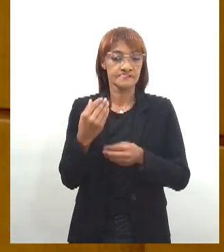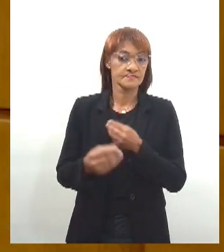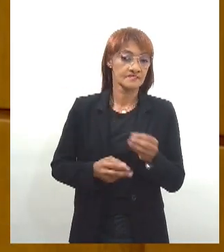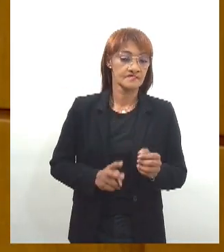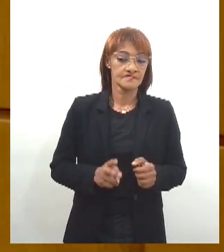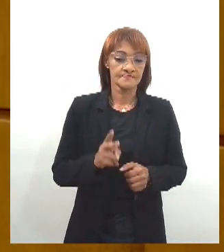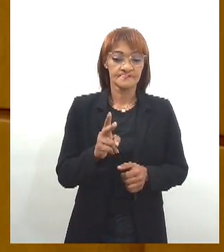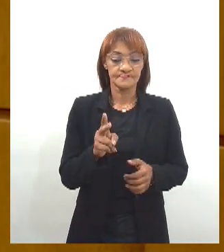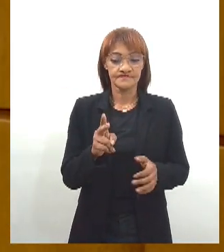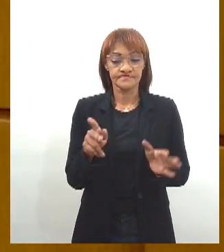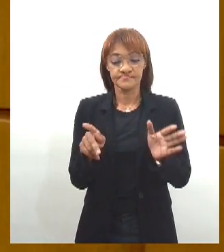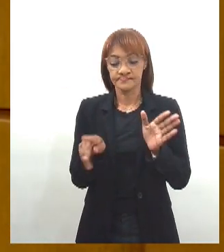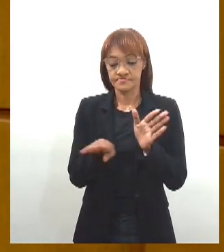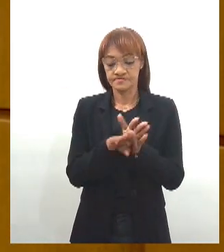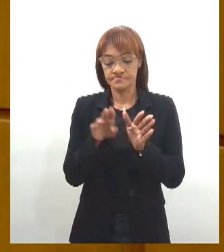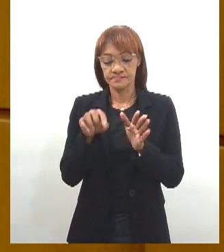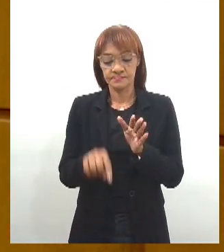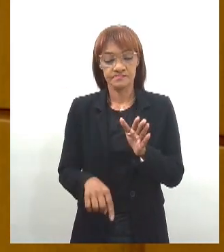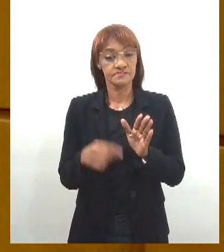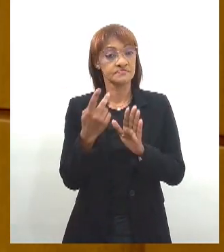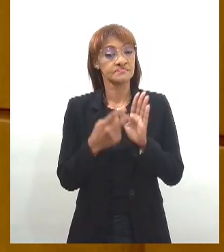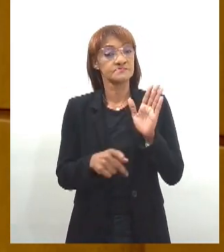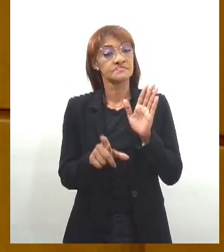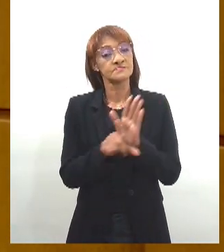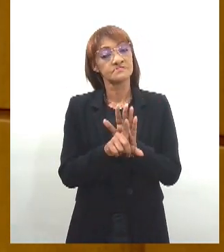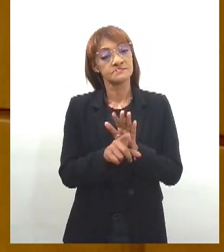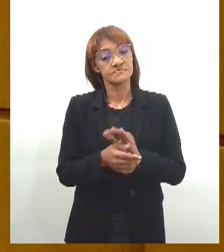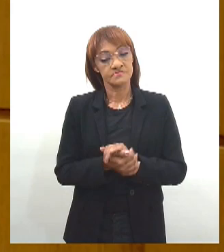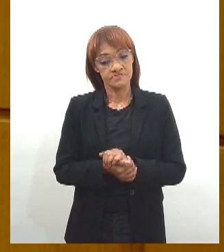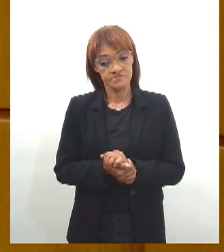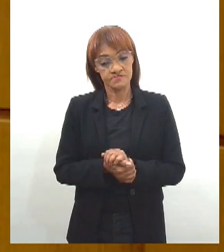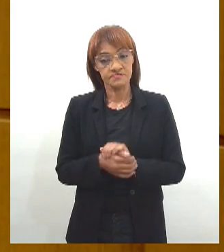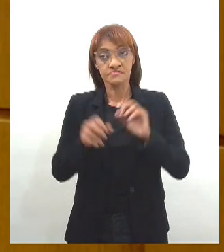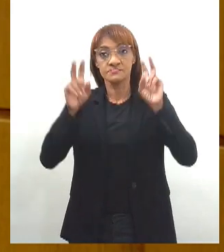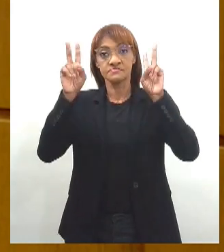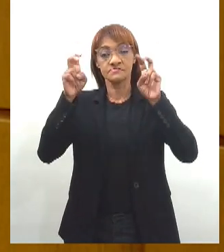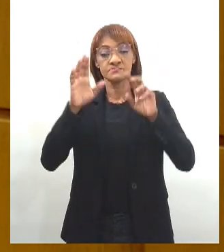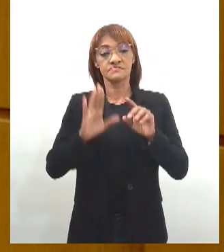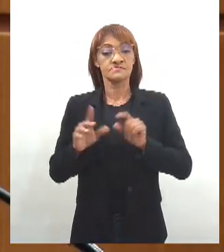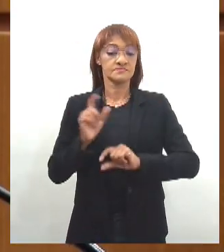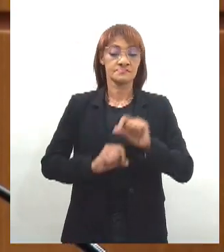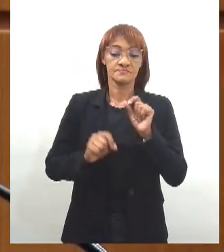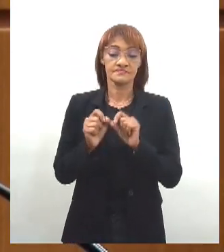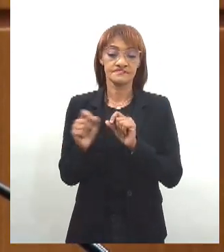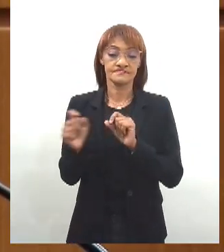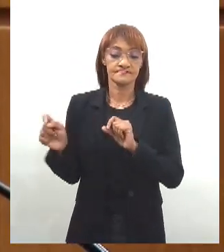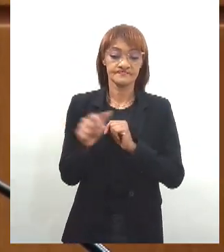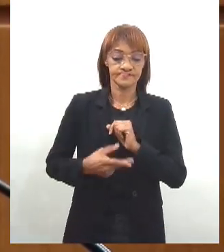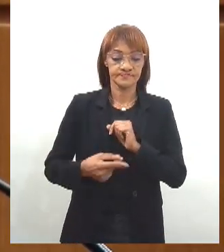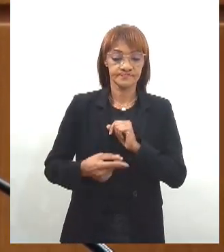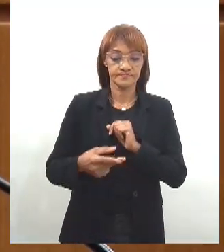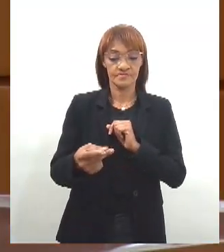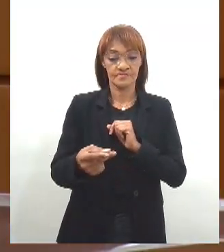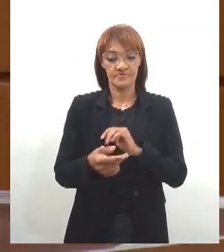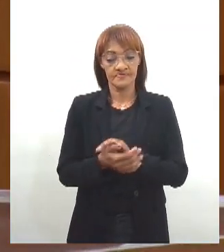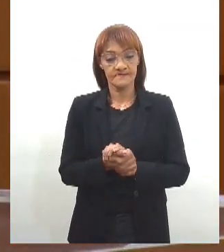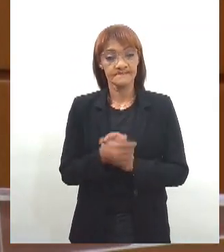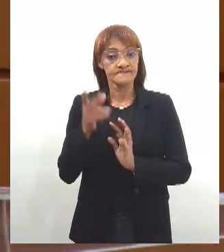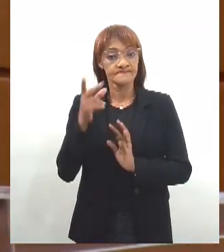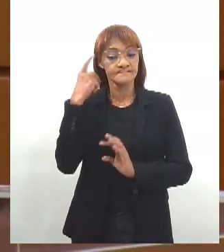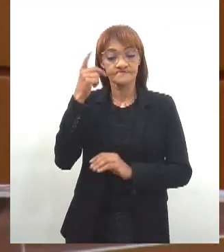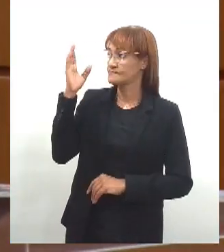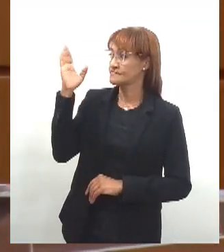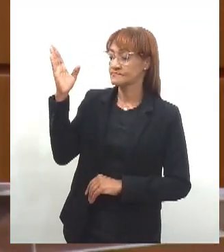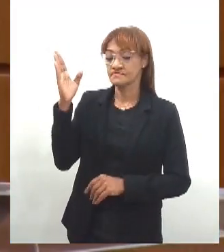para essa casa um projeto de lei tratando sobre a questão do abono permanência. A deputada Lidiane Lucena usou